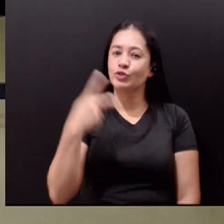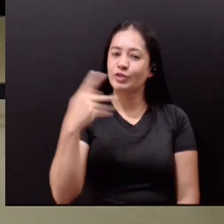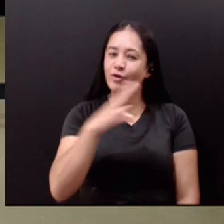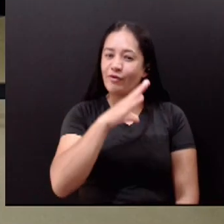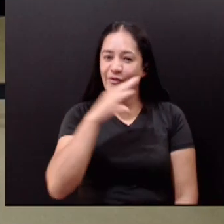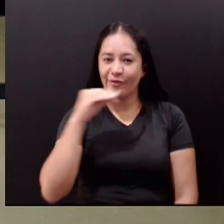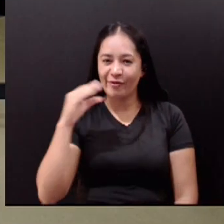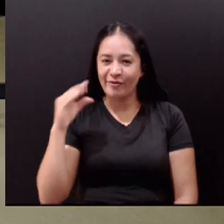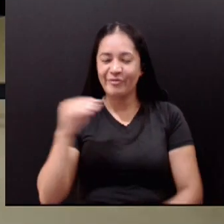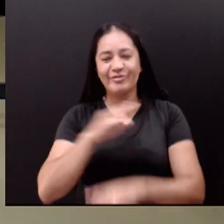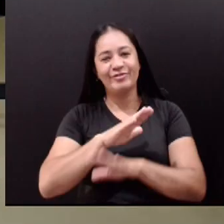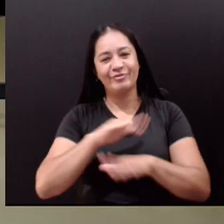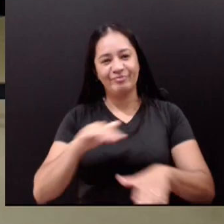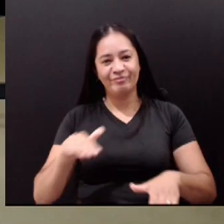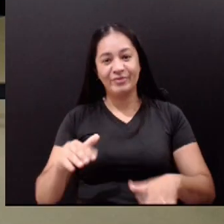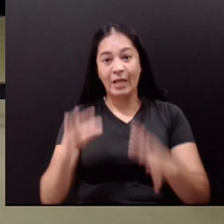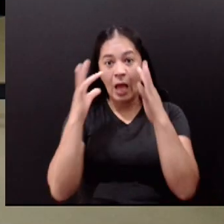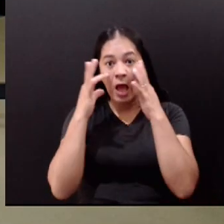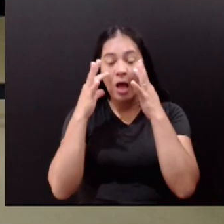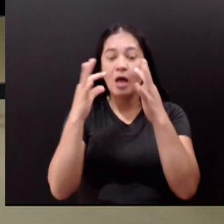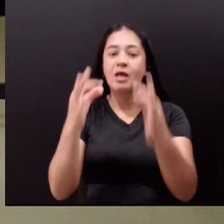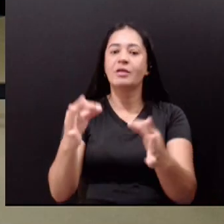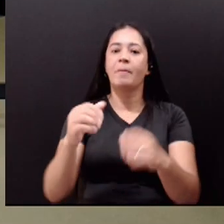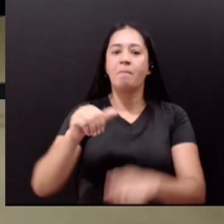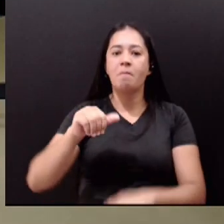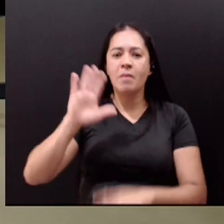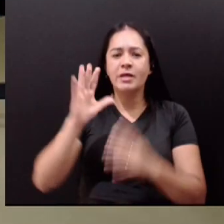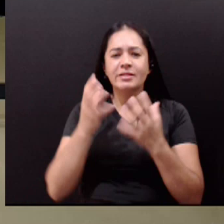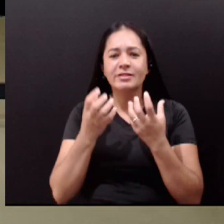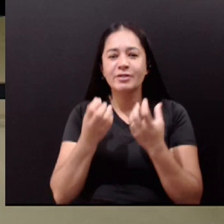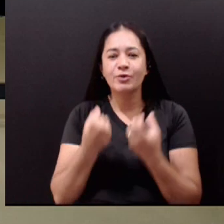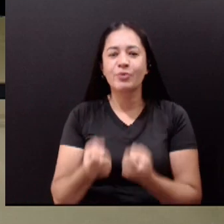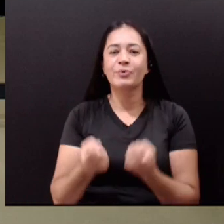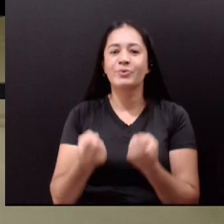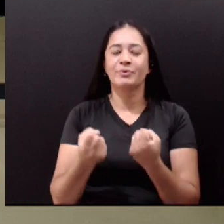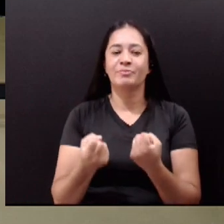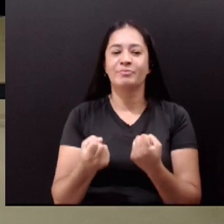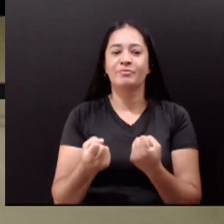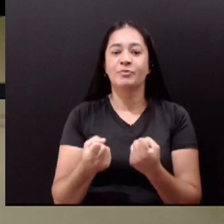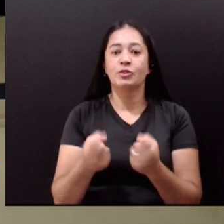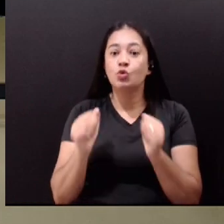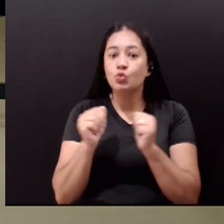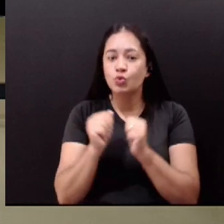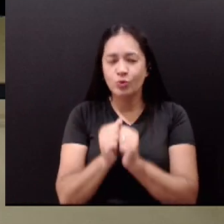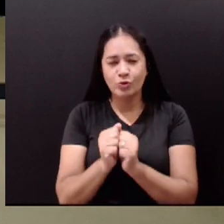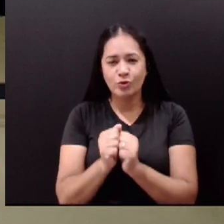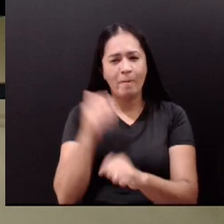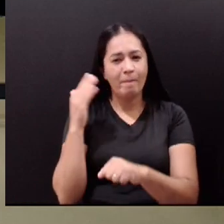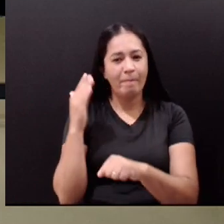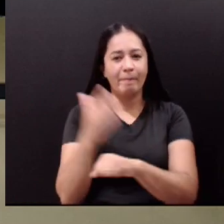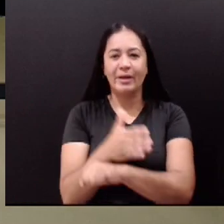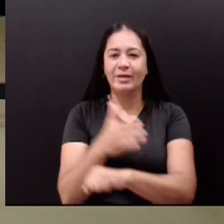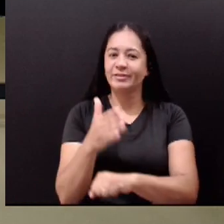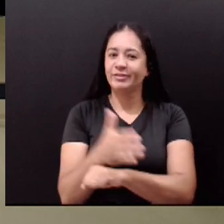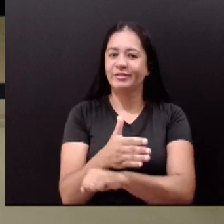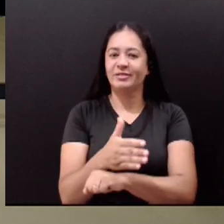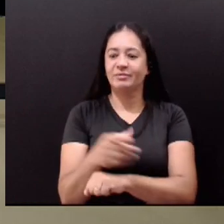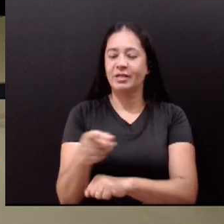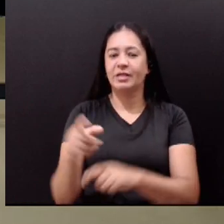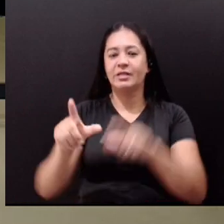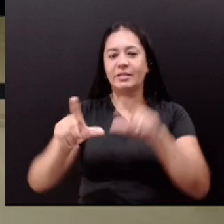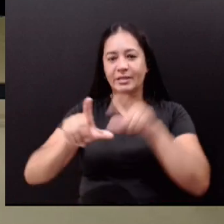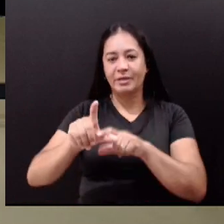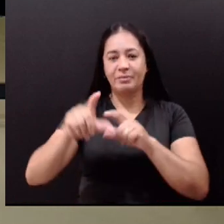criança, preste atenção, mais acolhimento, né? Esteja junto, participe. Eles dependem da gente, não